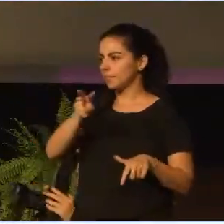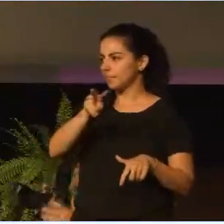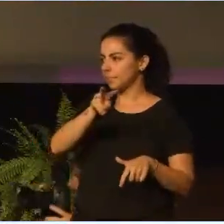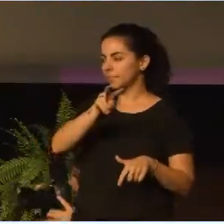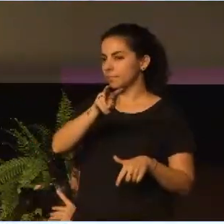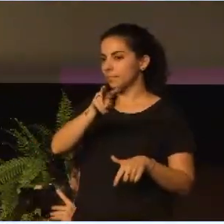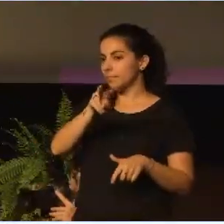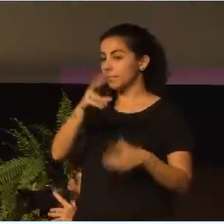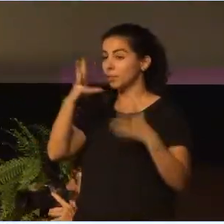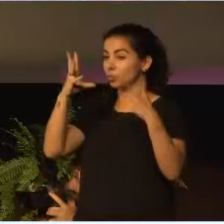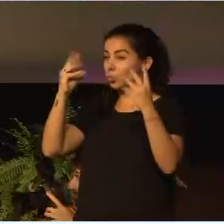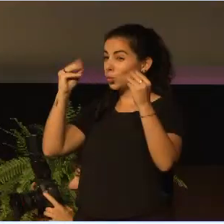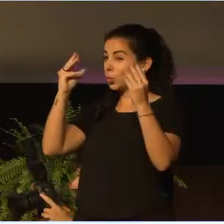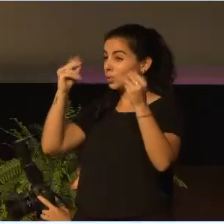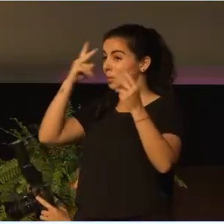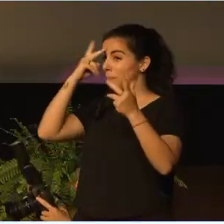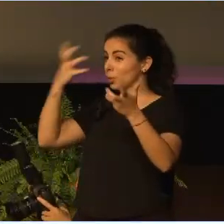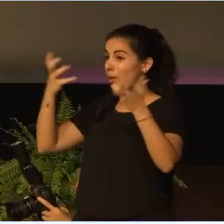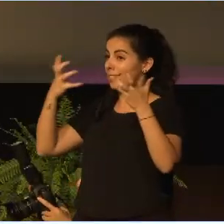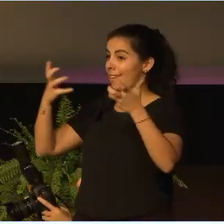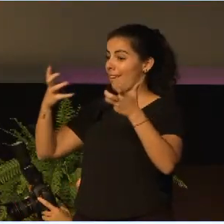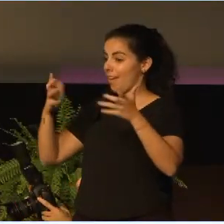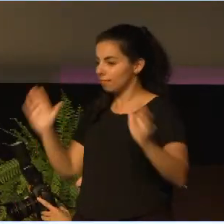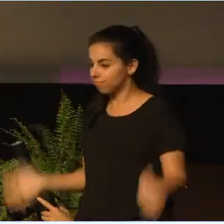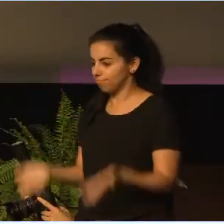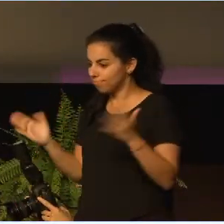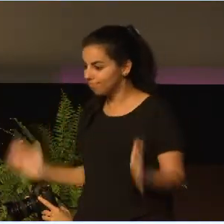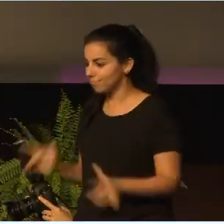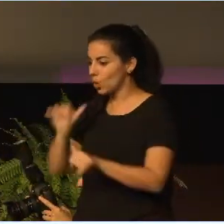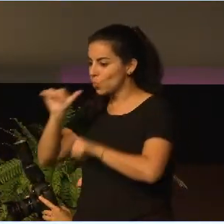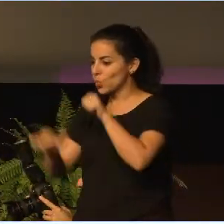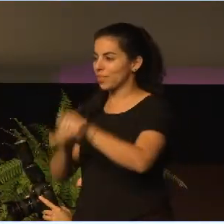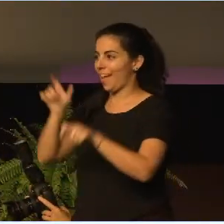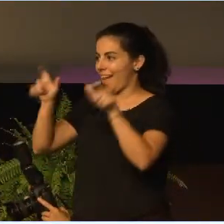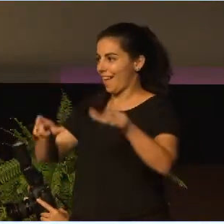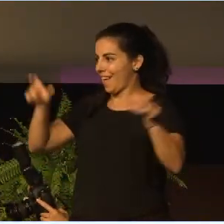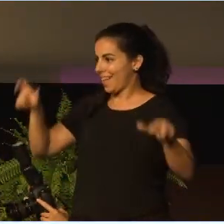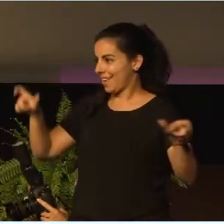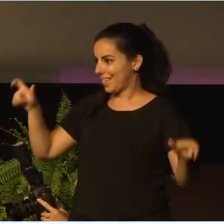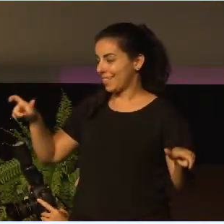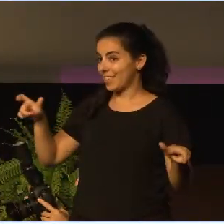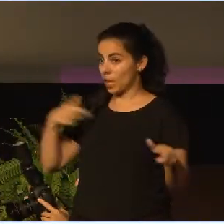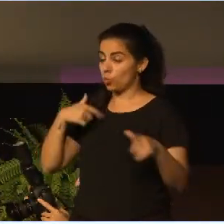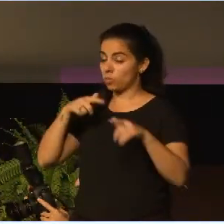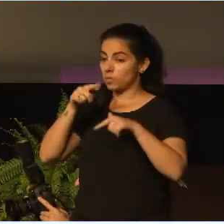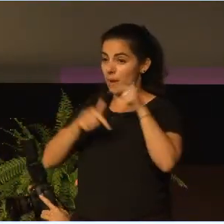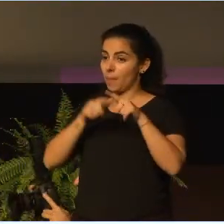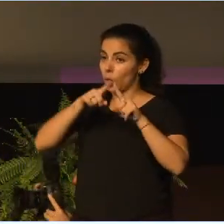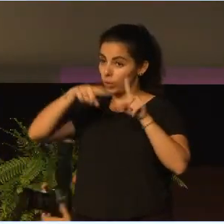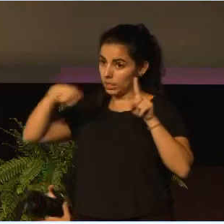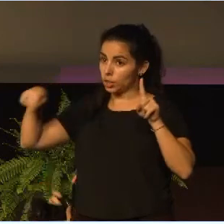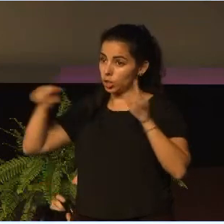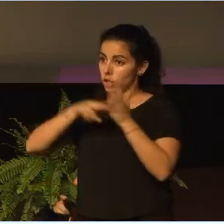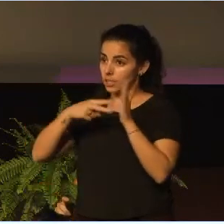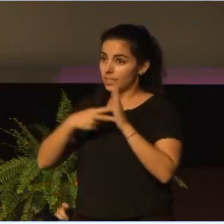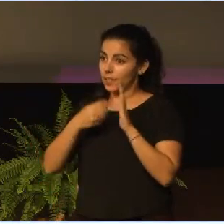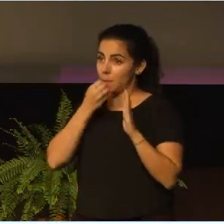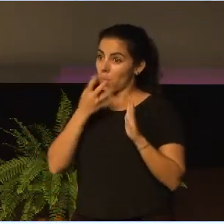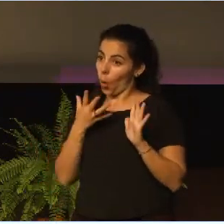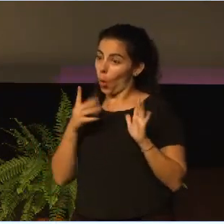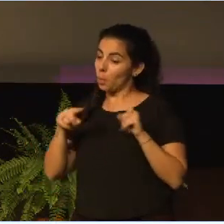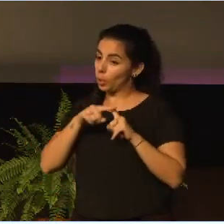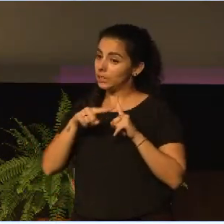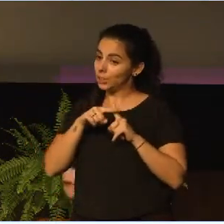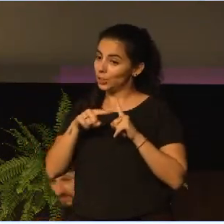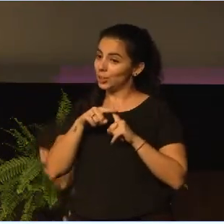Galera, é gente pra cacete. E eu trabalho com estatística. E a estatística está a favor de vocês. Então, por